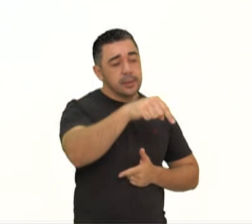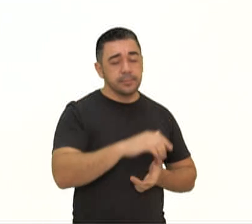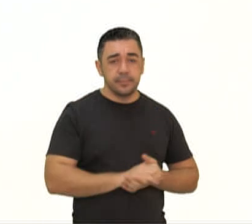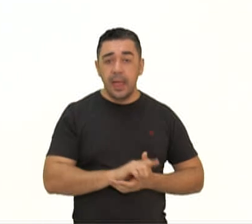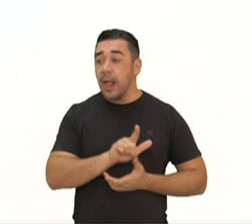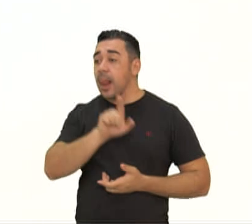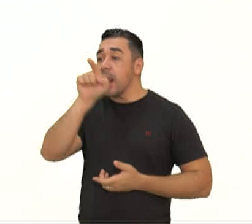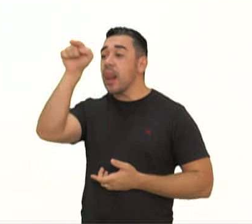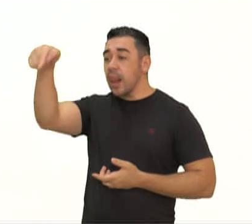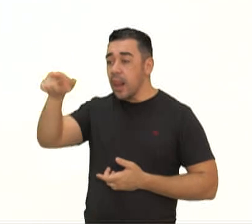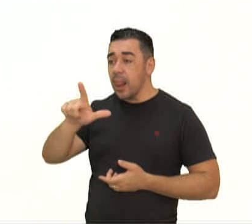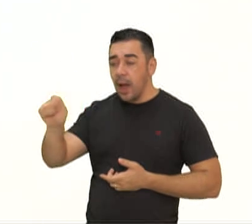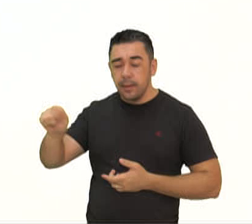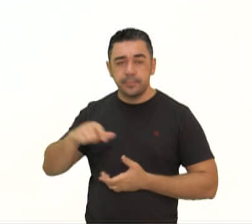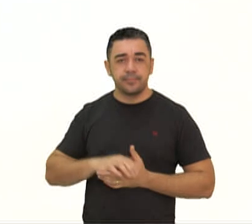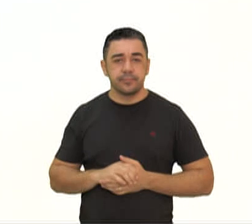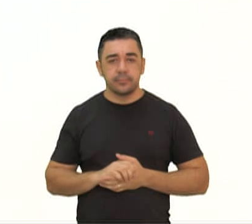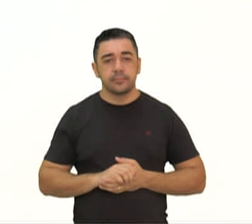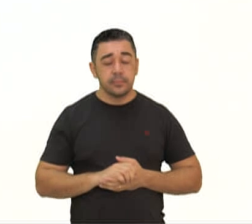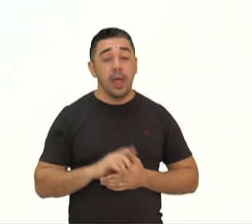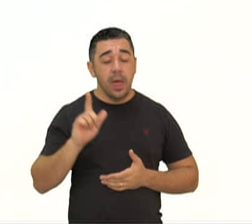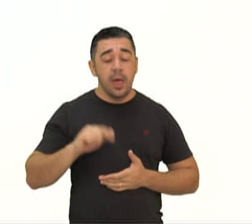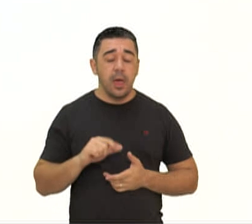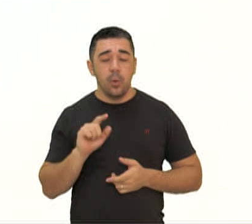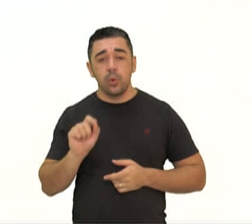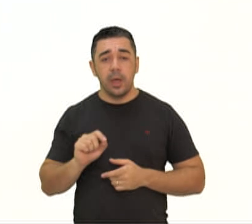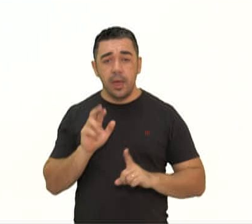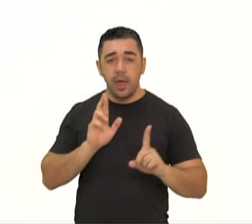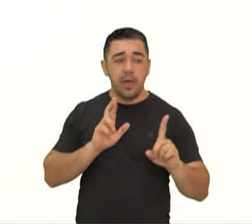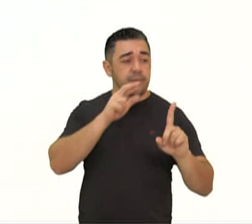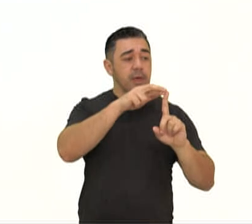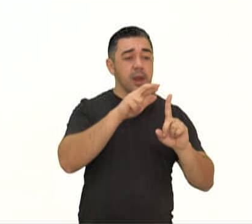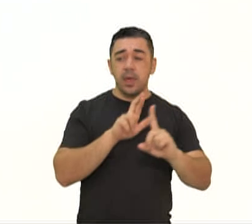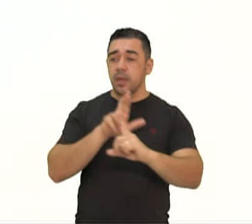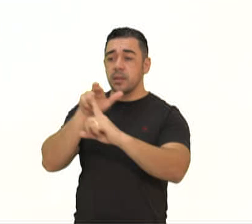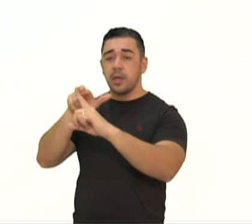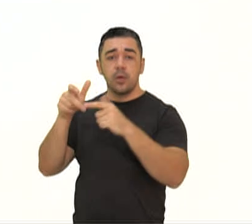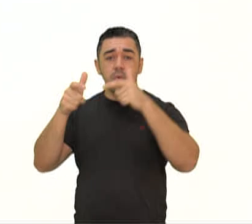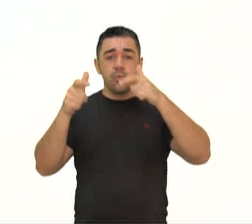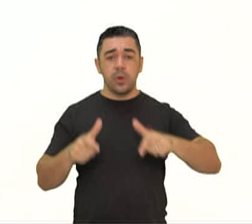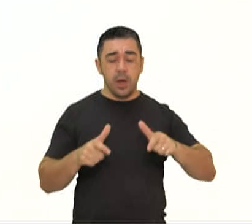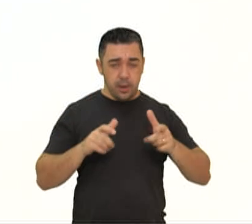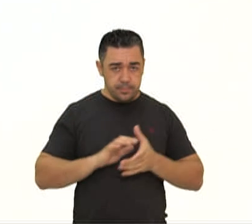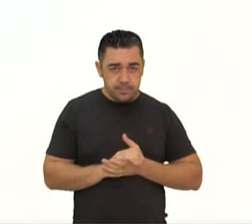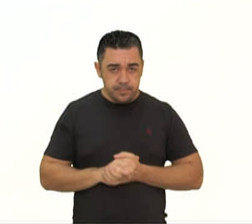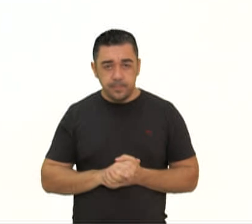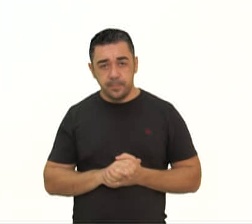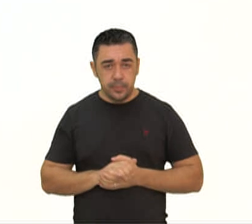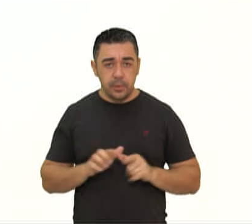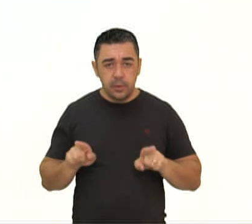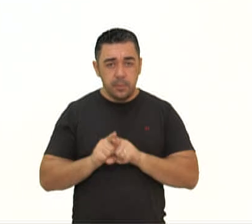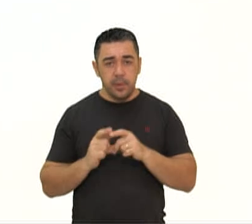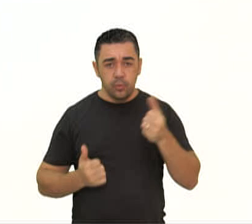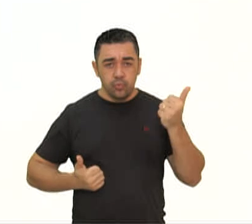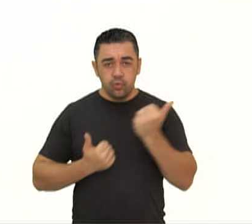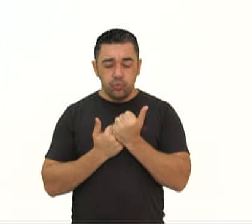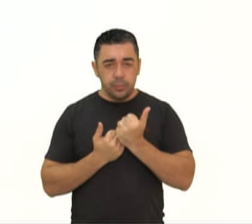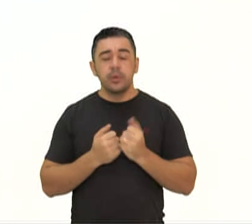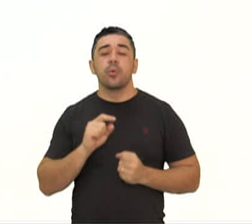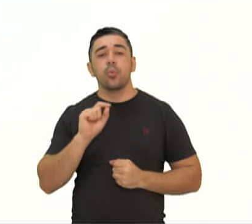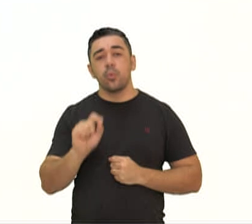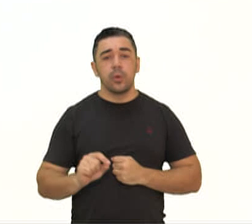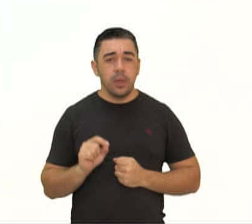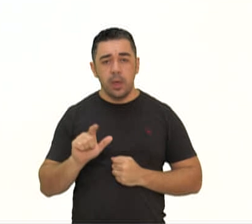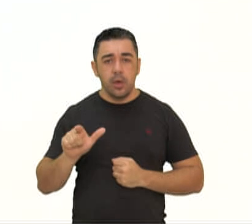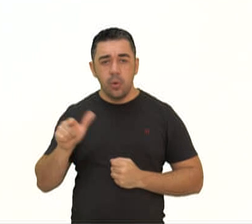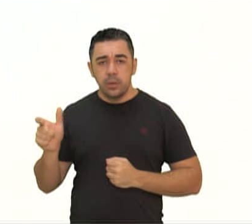lá, acolá, que servem como referência espacial para substituir ou se referir